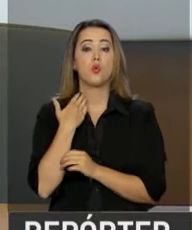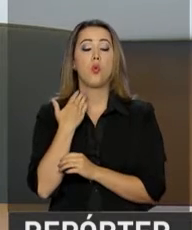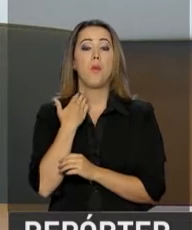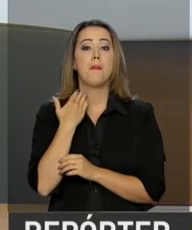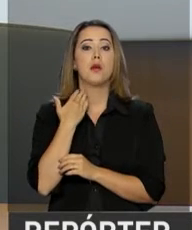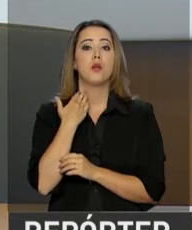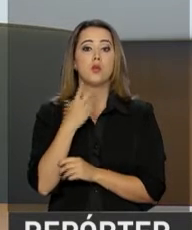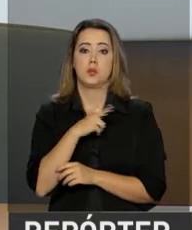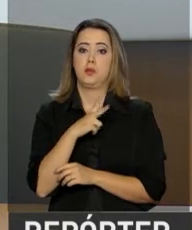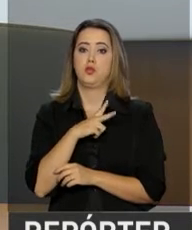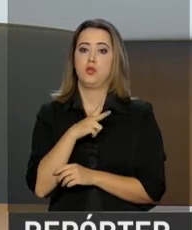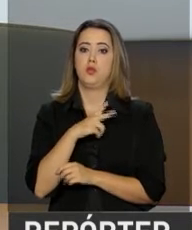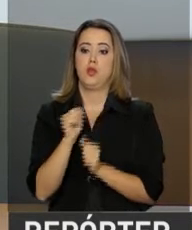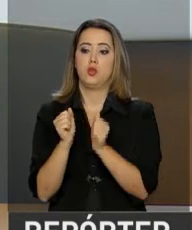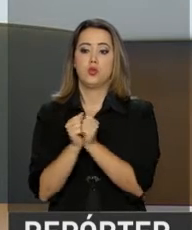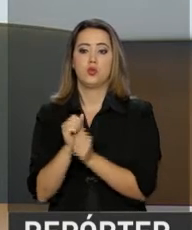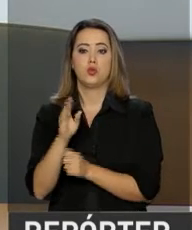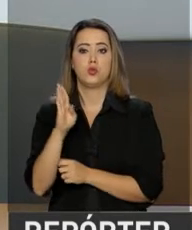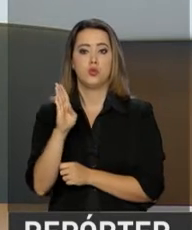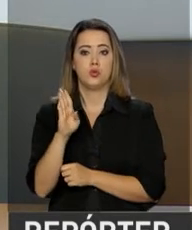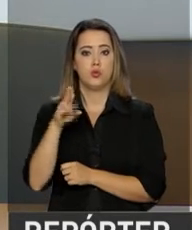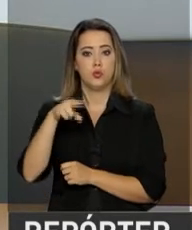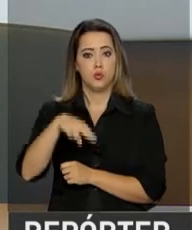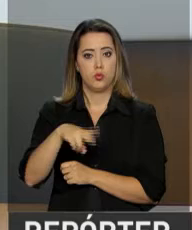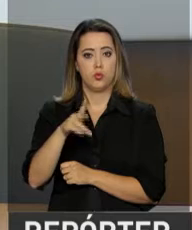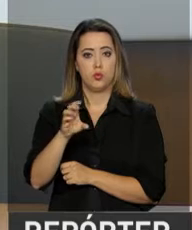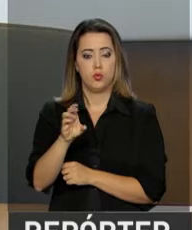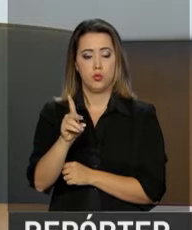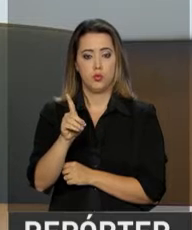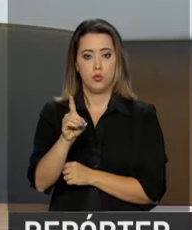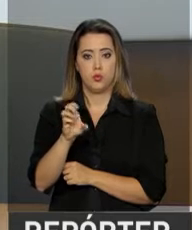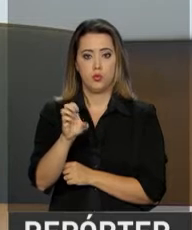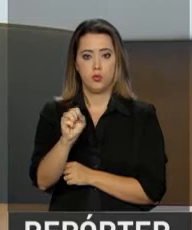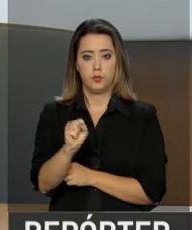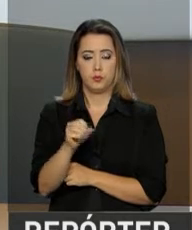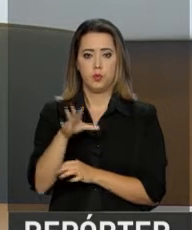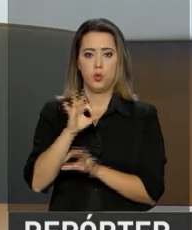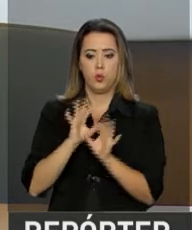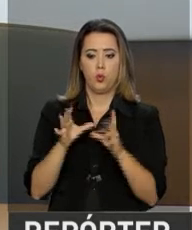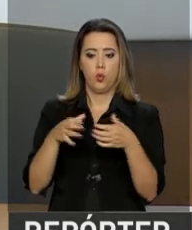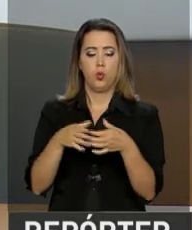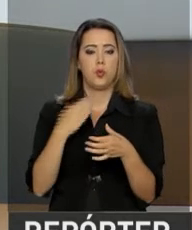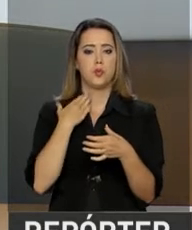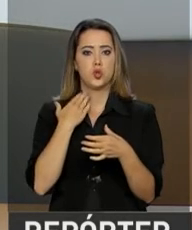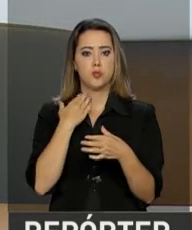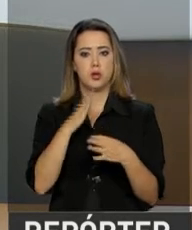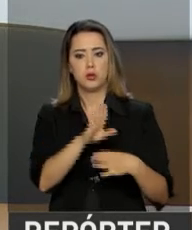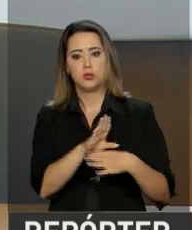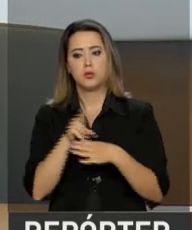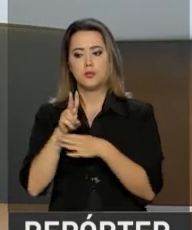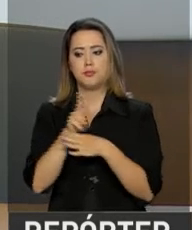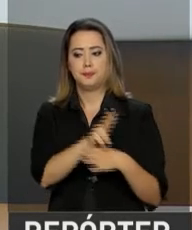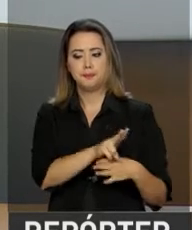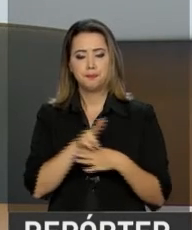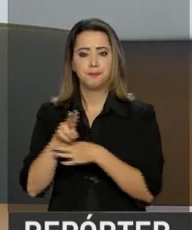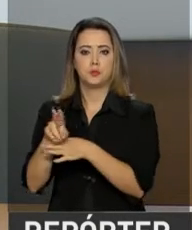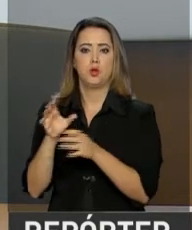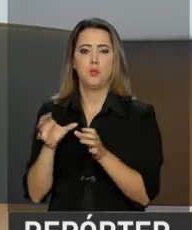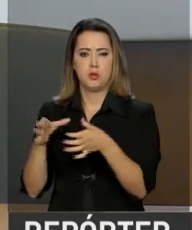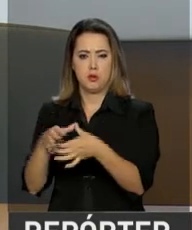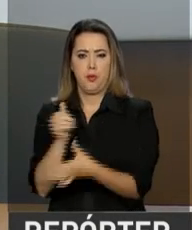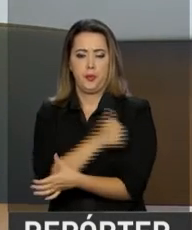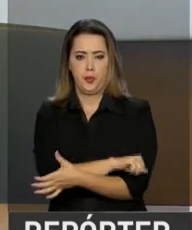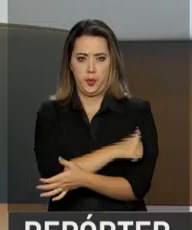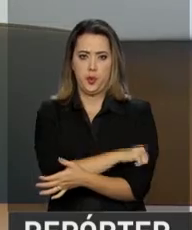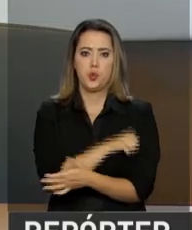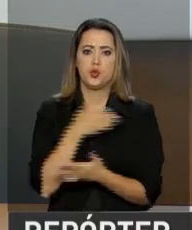e obedece assumiria a liderança da organização desse desse grupo de